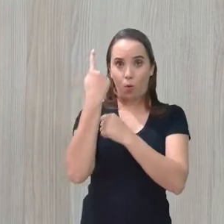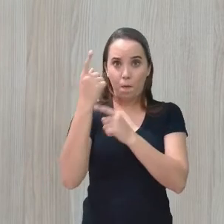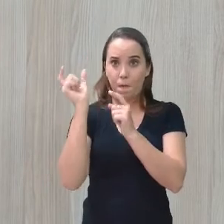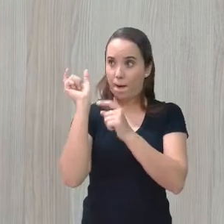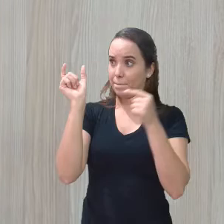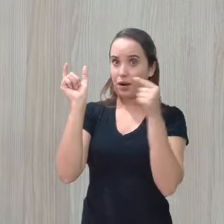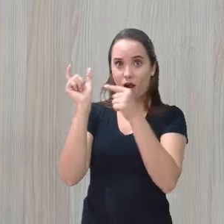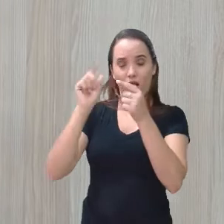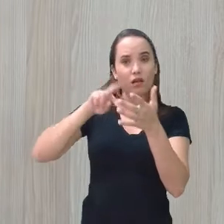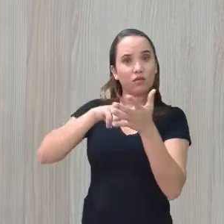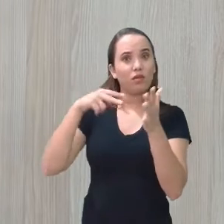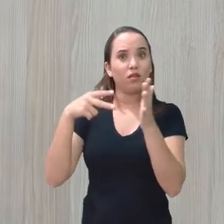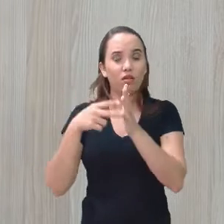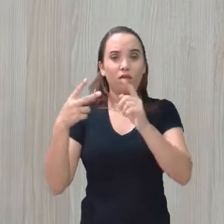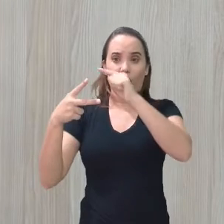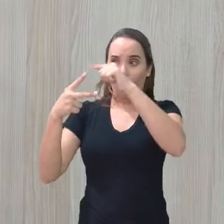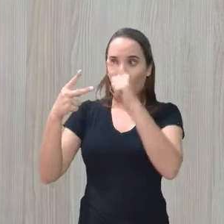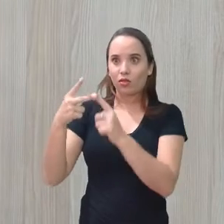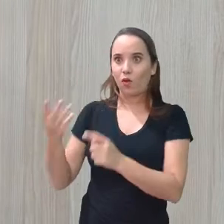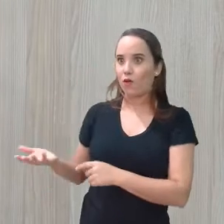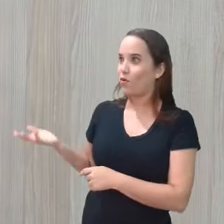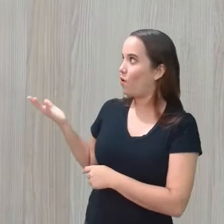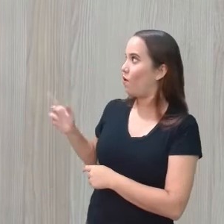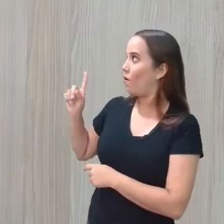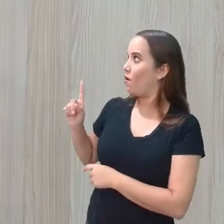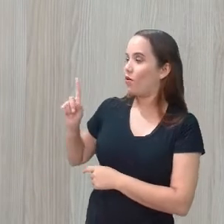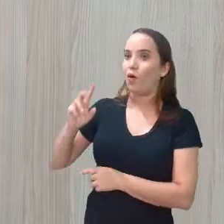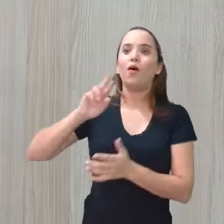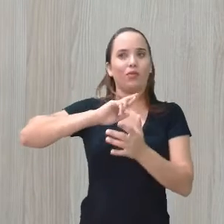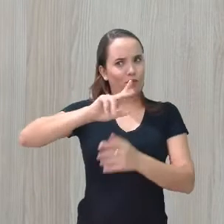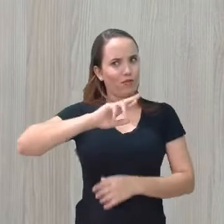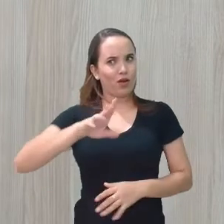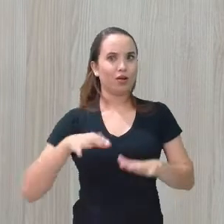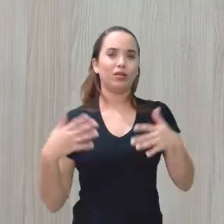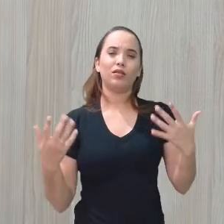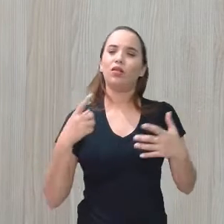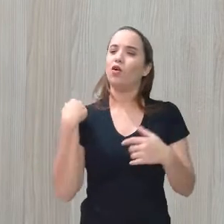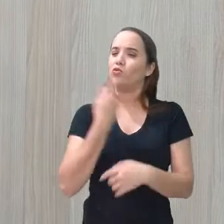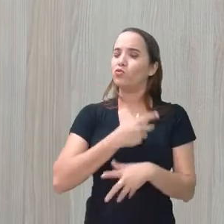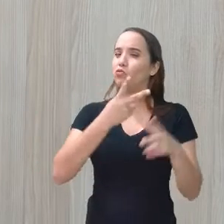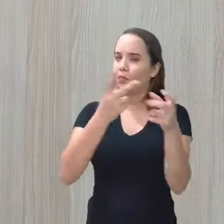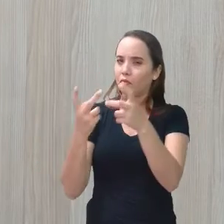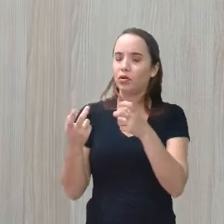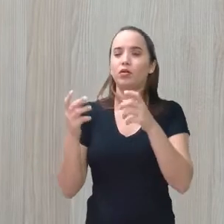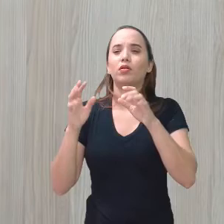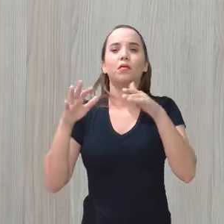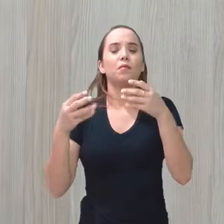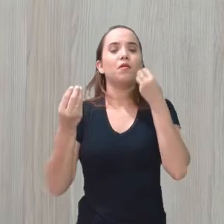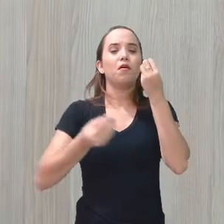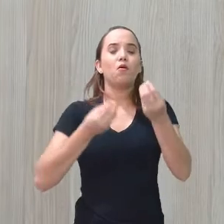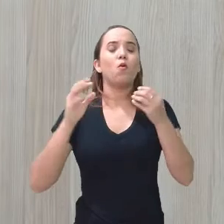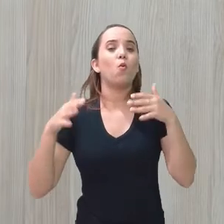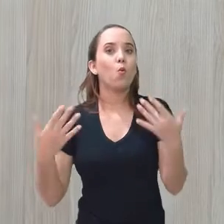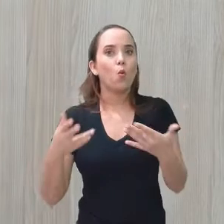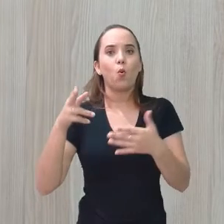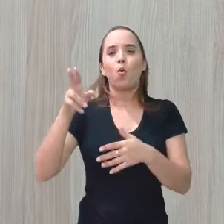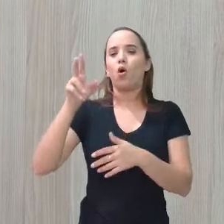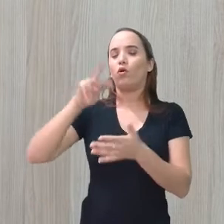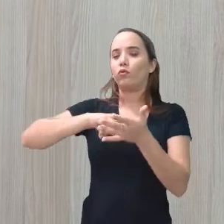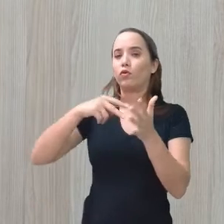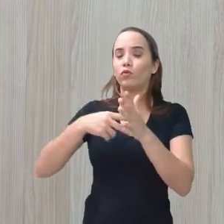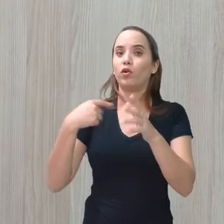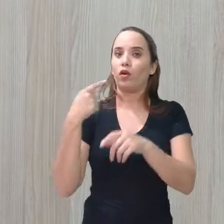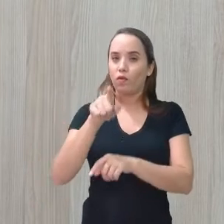identificar que realmente o significado você está querendo. Então é importante que vocês passem a utilizar. Outro dia nós